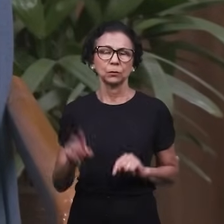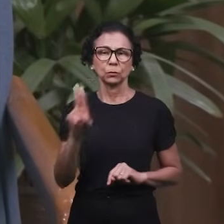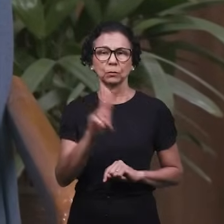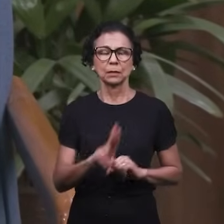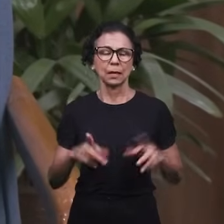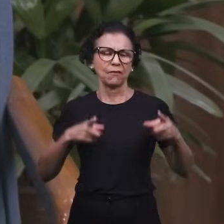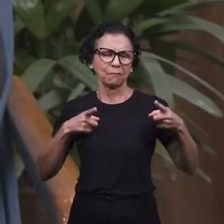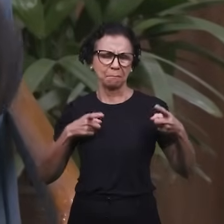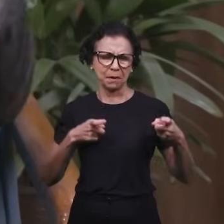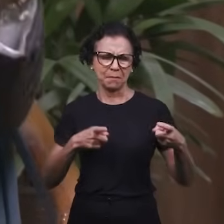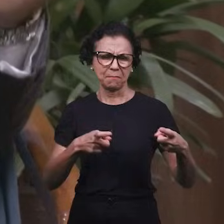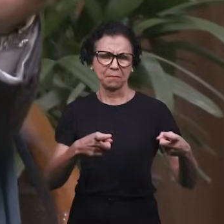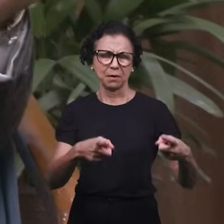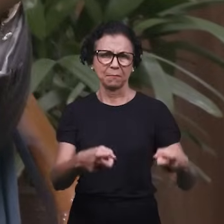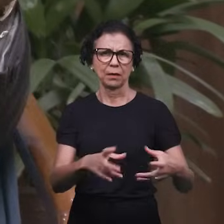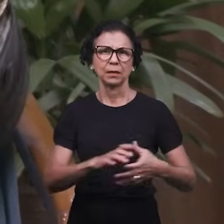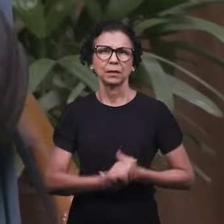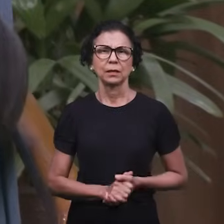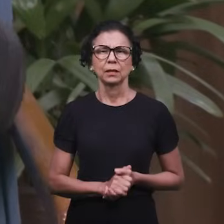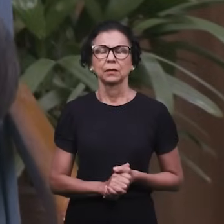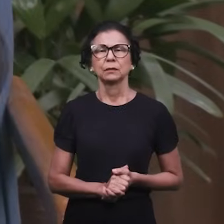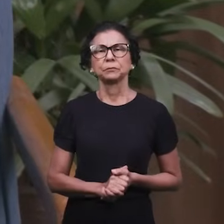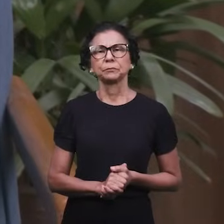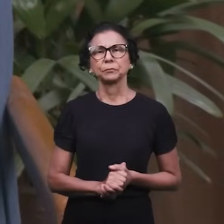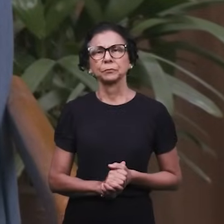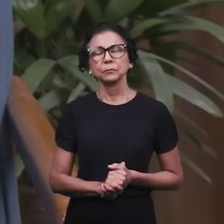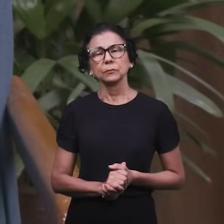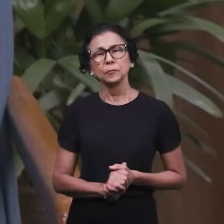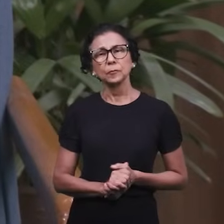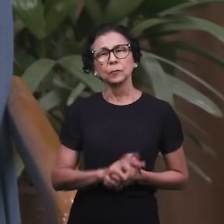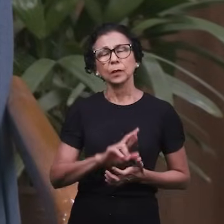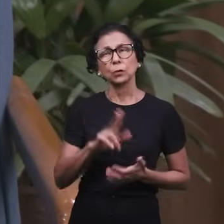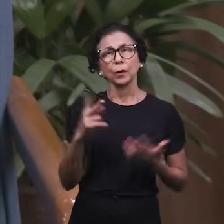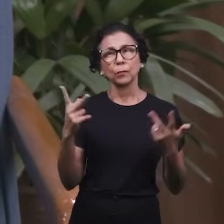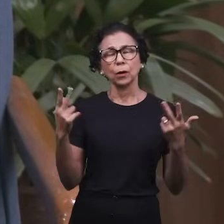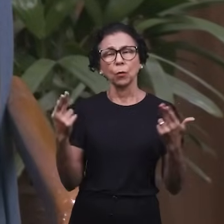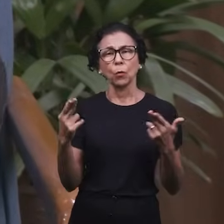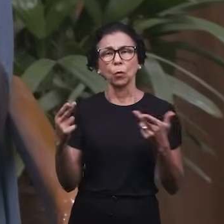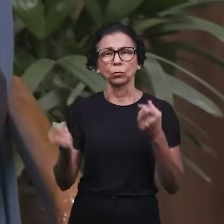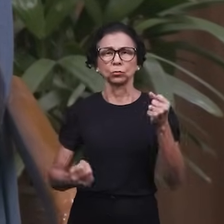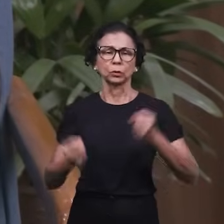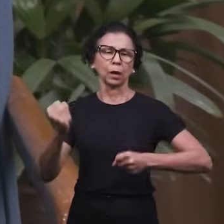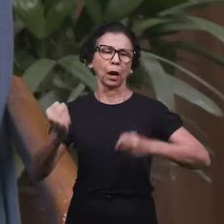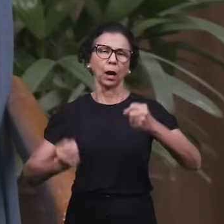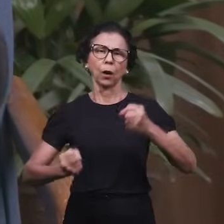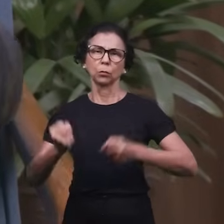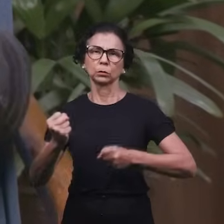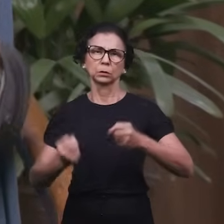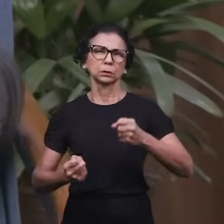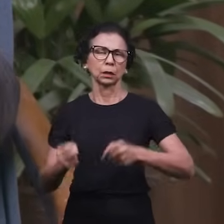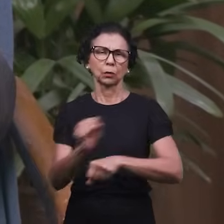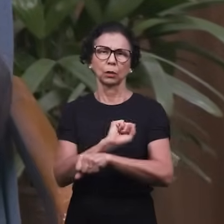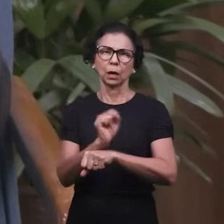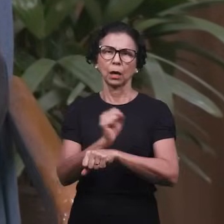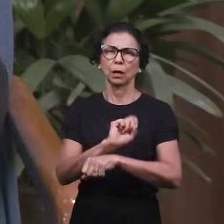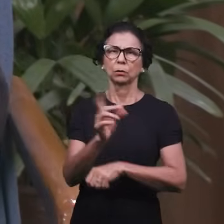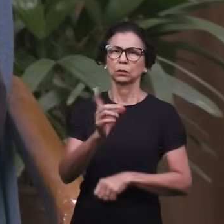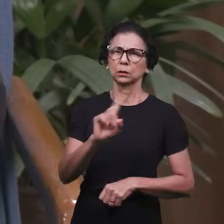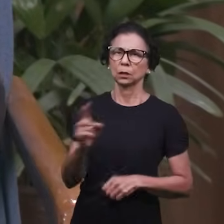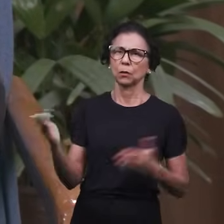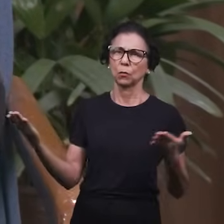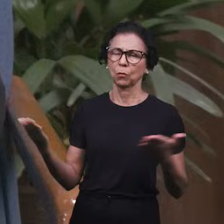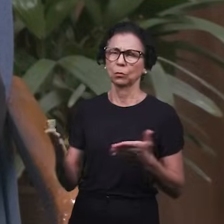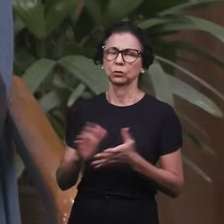Né? O carro aqui não é como os nossos carros de hoje. Eram aquelas carruagens, aqueles carros que os